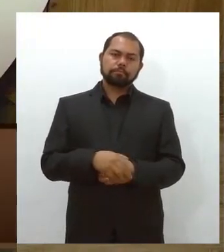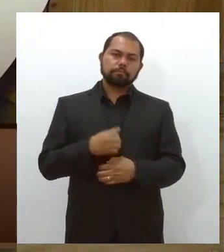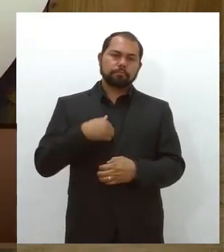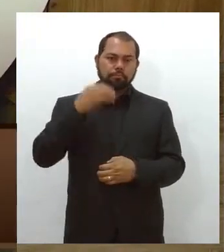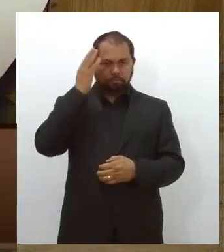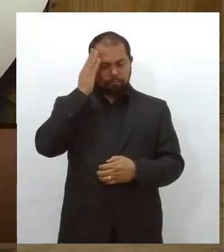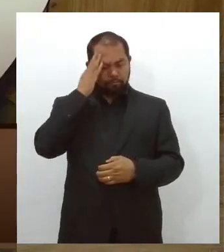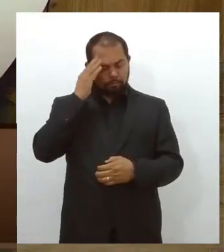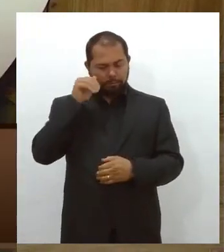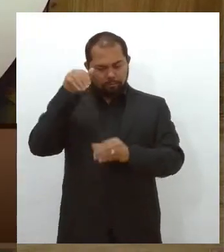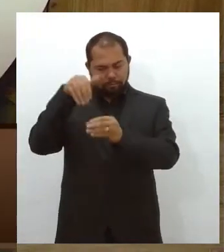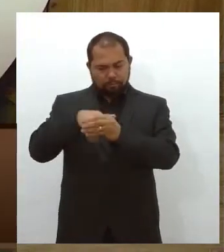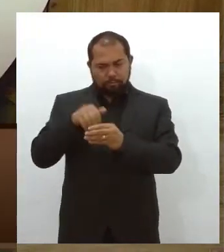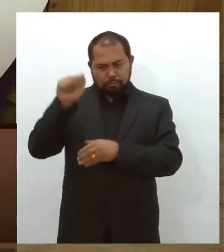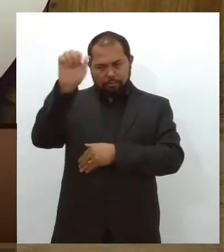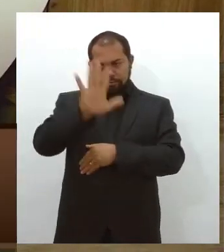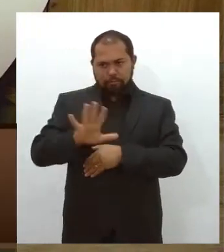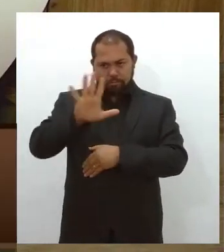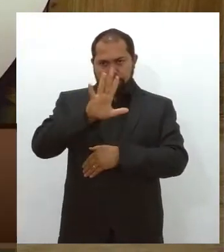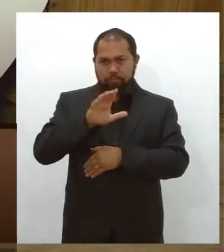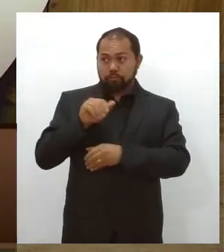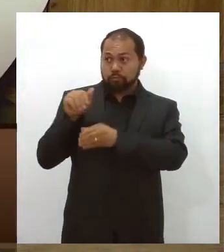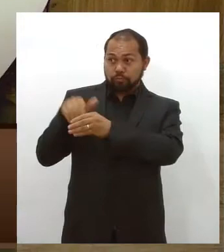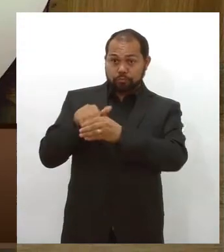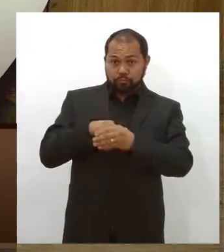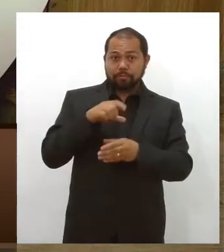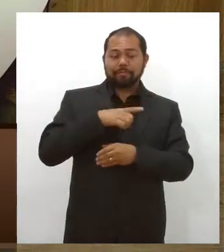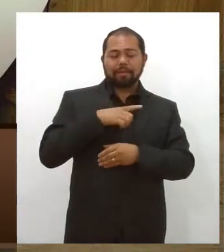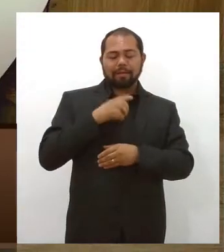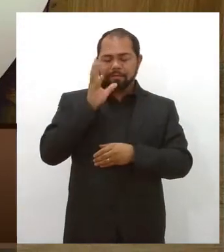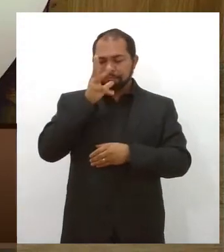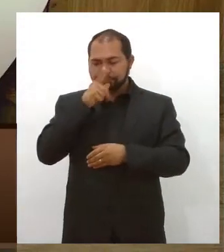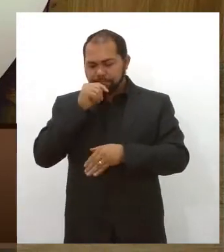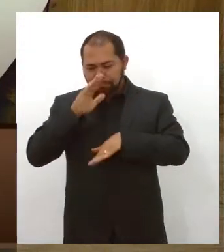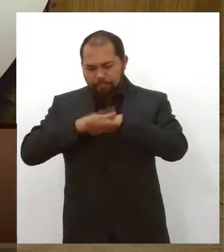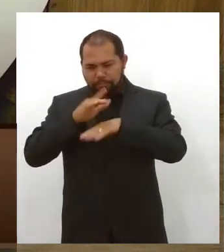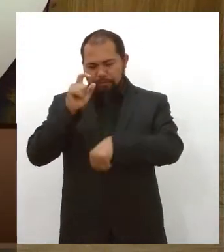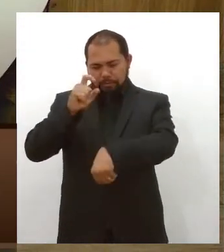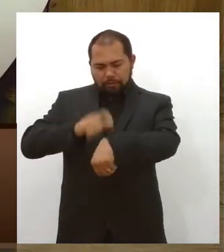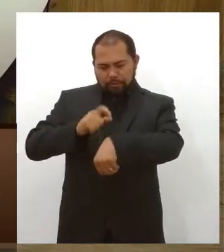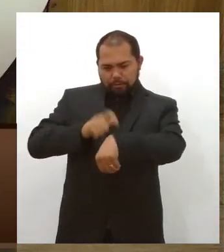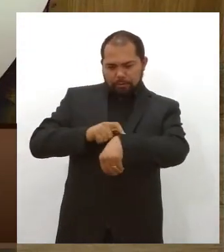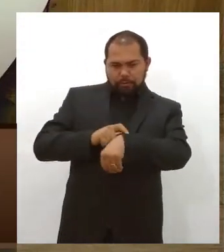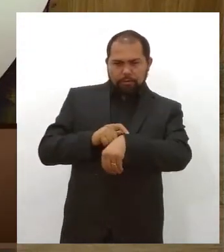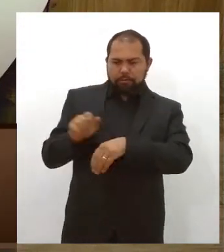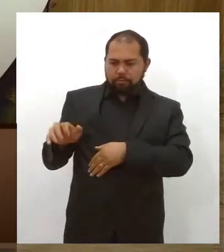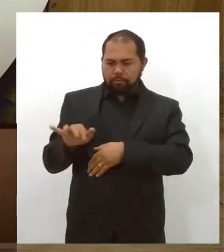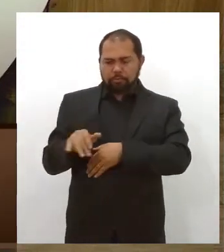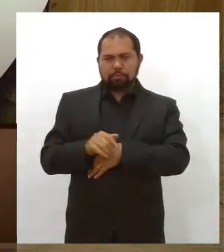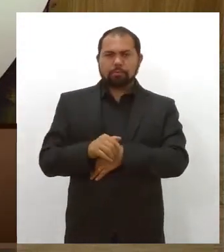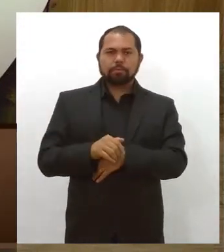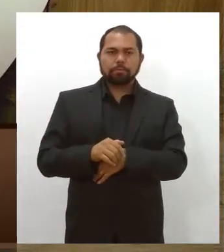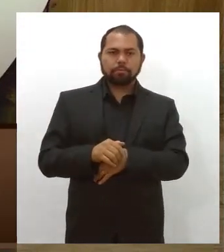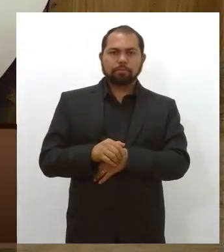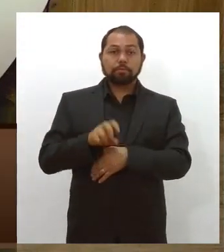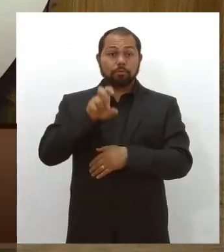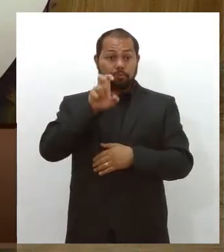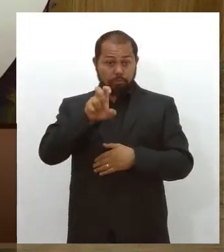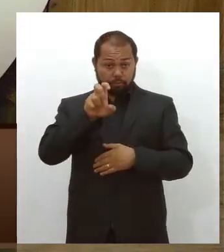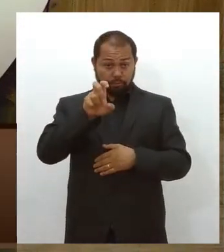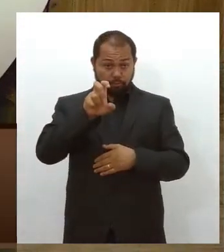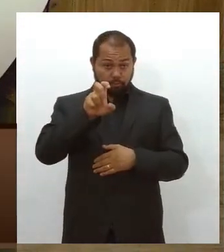o eleitor vai passar um pouco mais de tempo na cabina de votação, porque são 5, né, candidatos que ele vai ter que